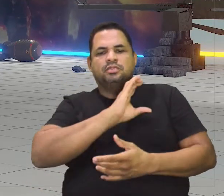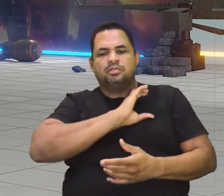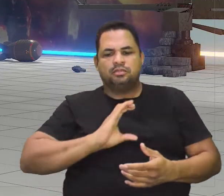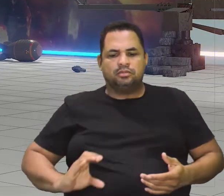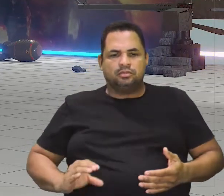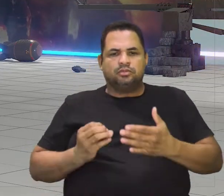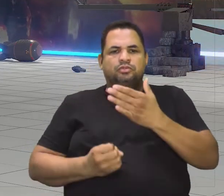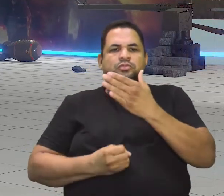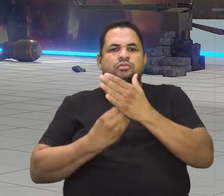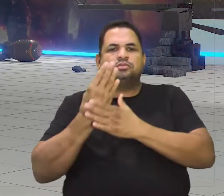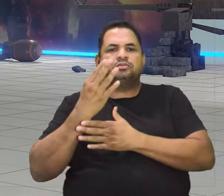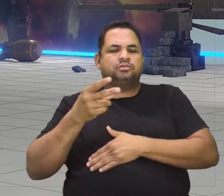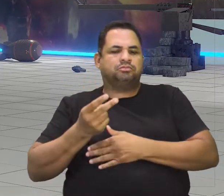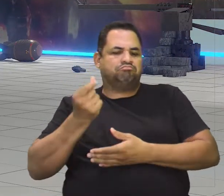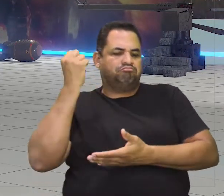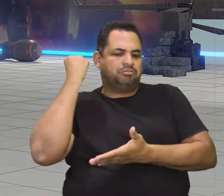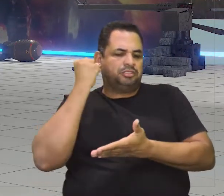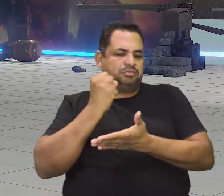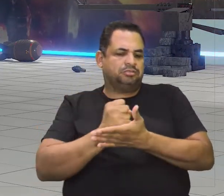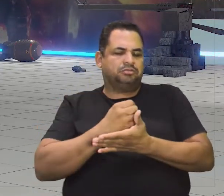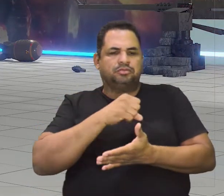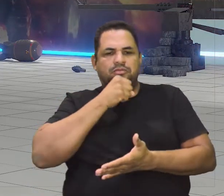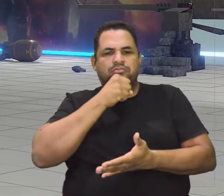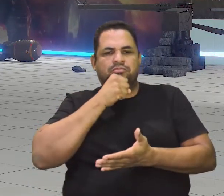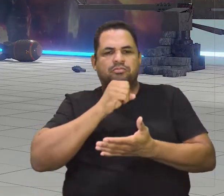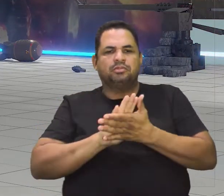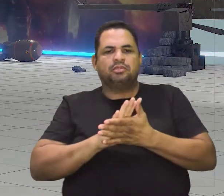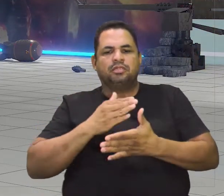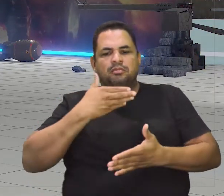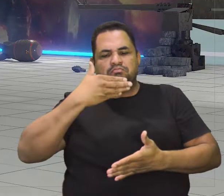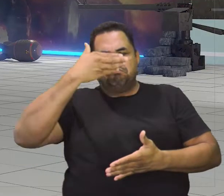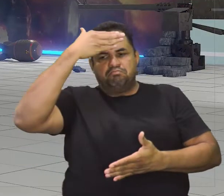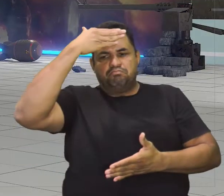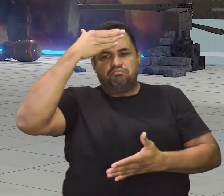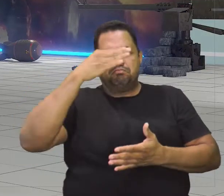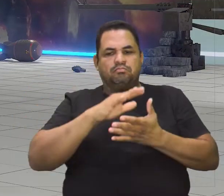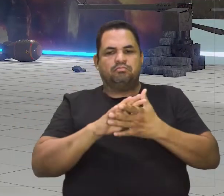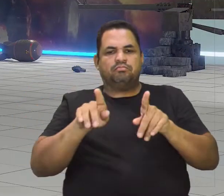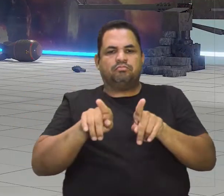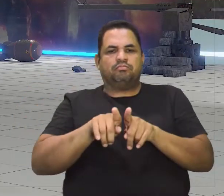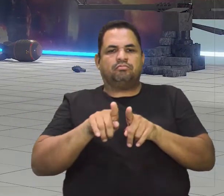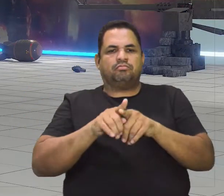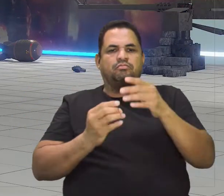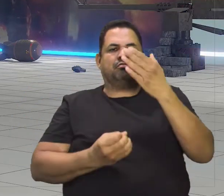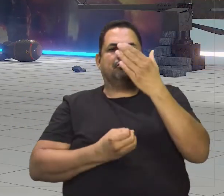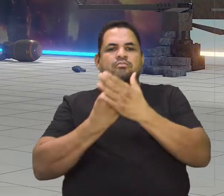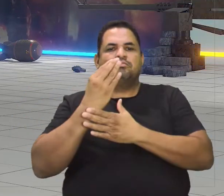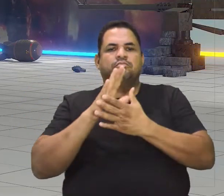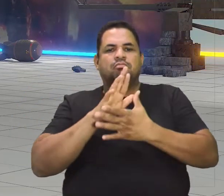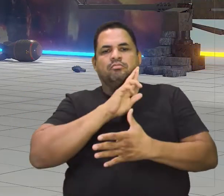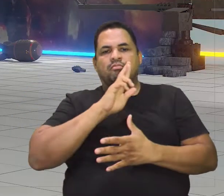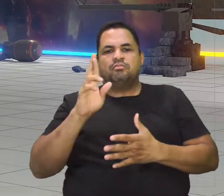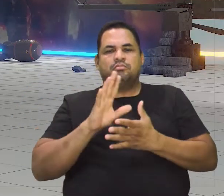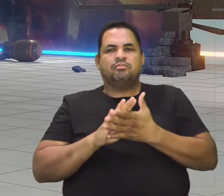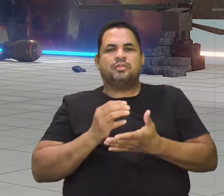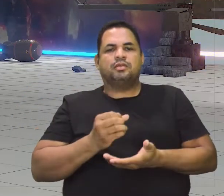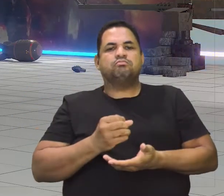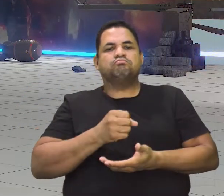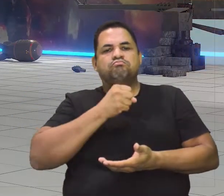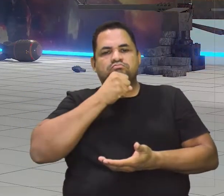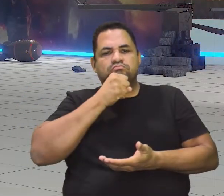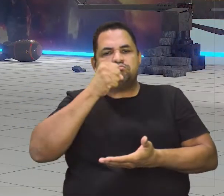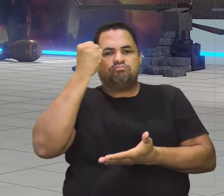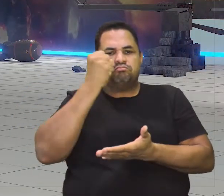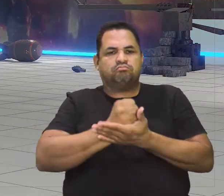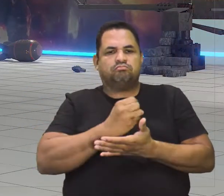do Antigo Testamento, e o Islã, também vem da religião hebraica do Antigo Testamento.